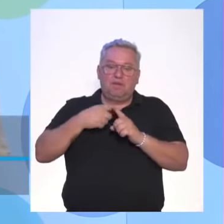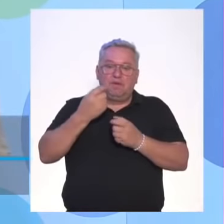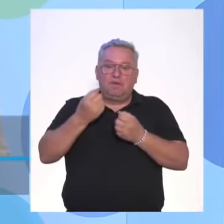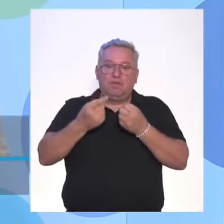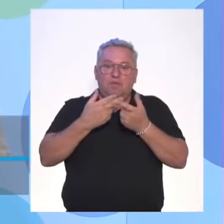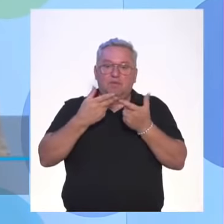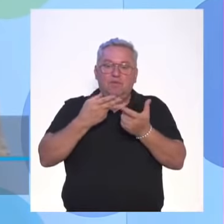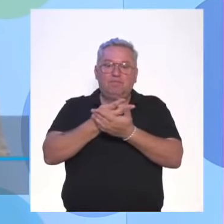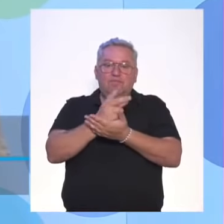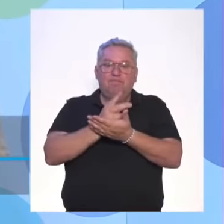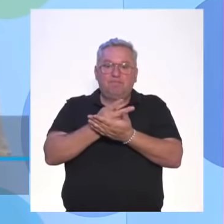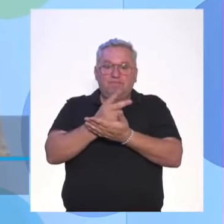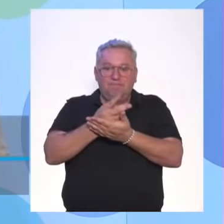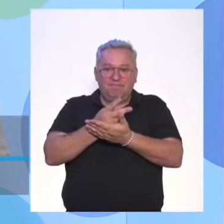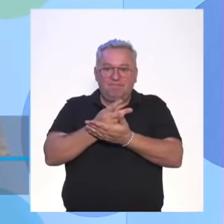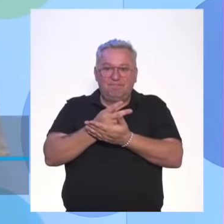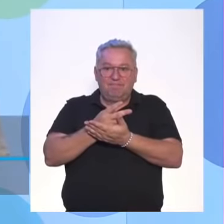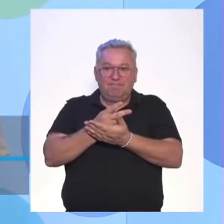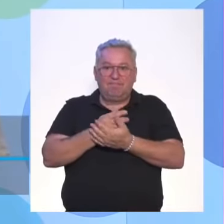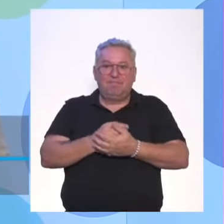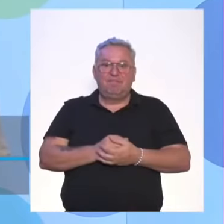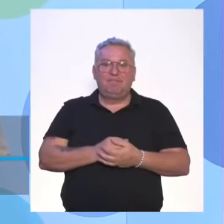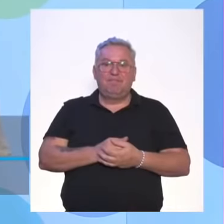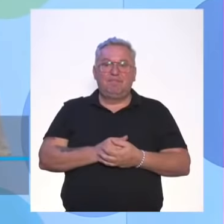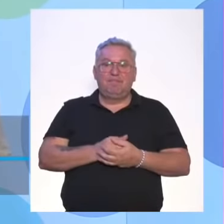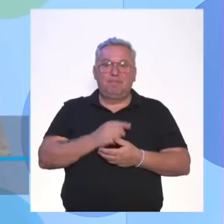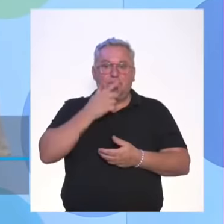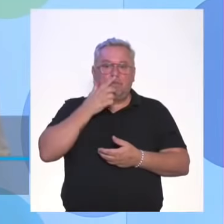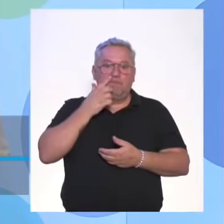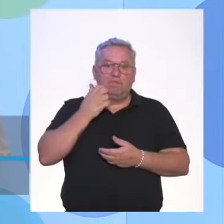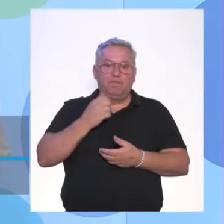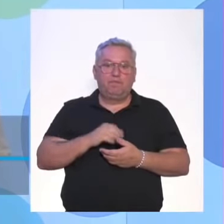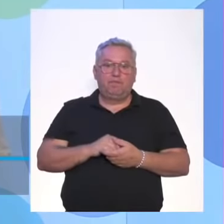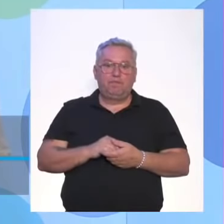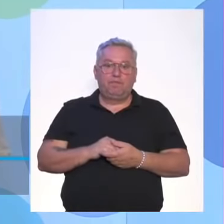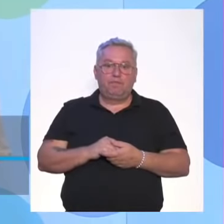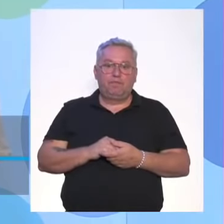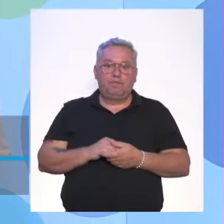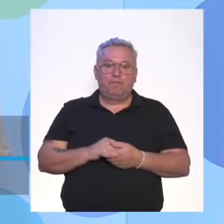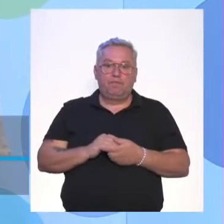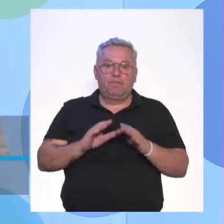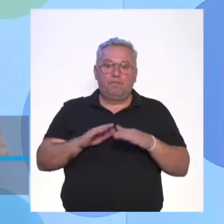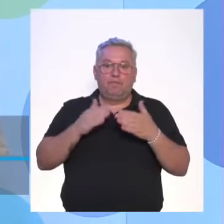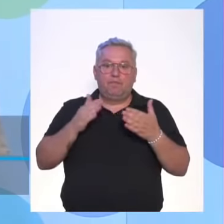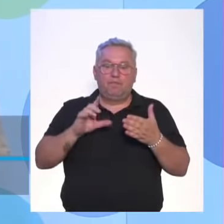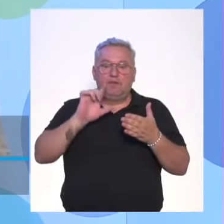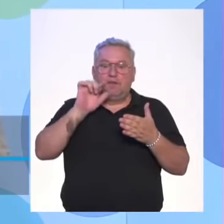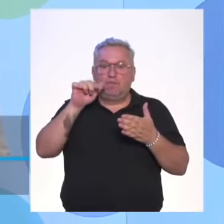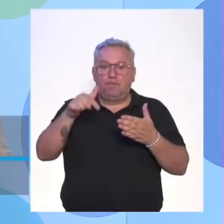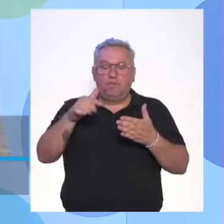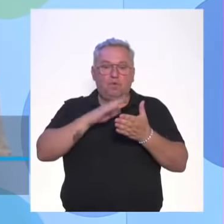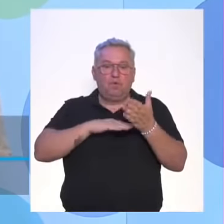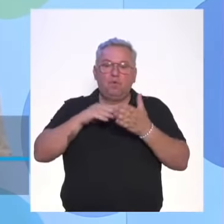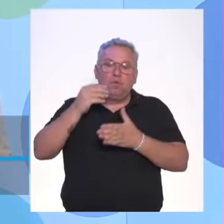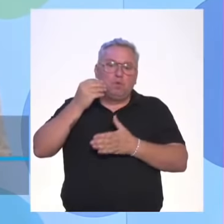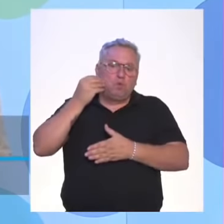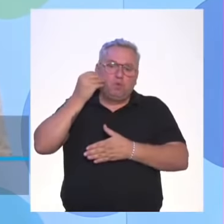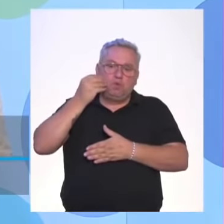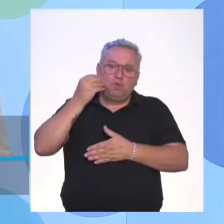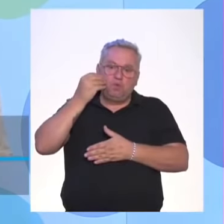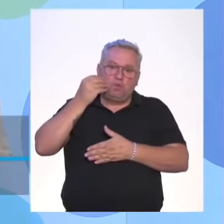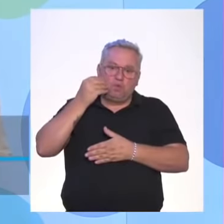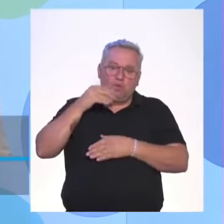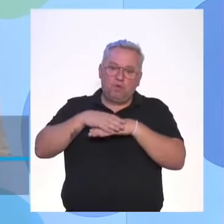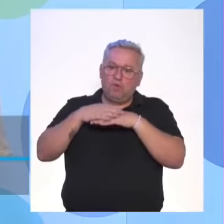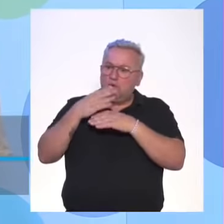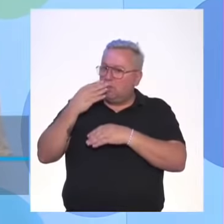mas algumas coisas está me incomodando né alguns comportamentos da Rosa e depois que passa por toda a experiência até quando